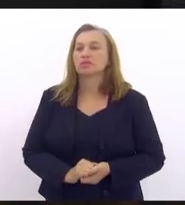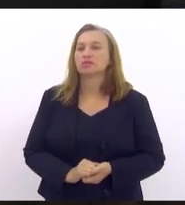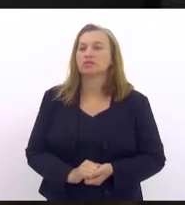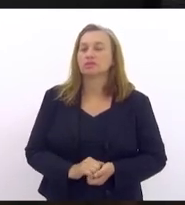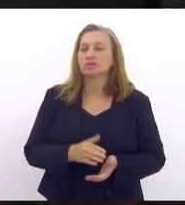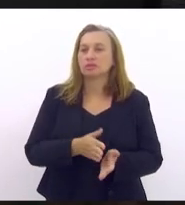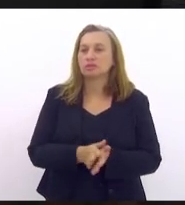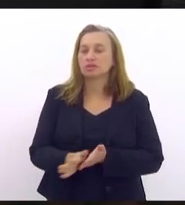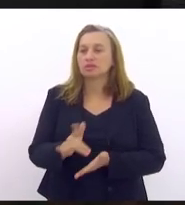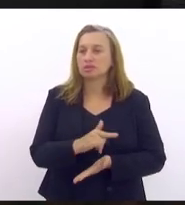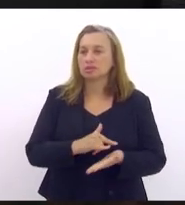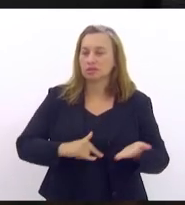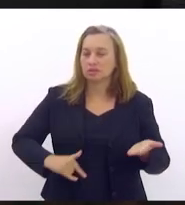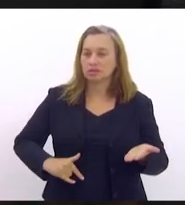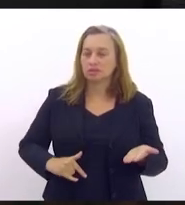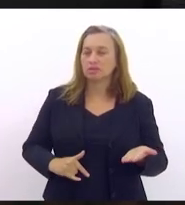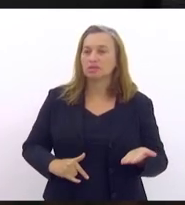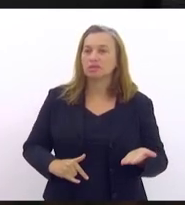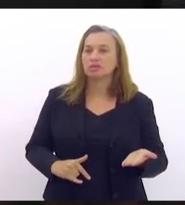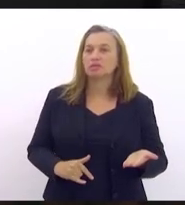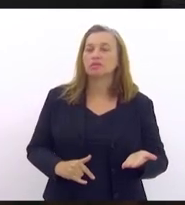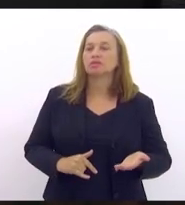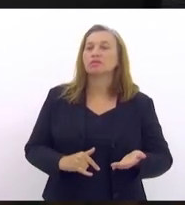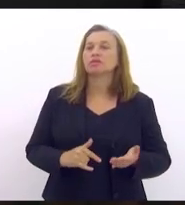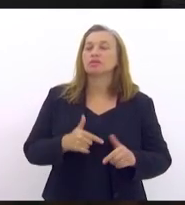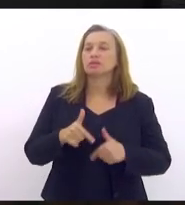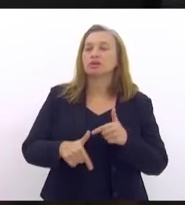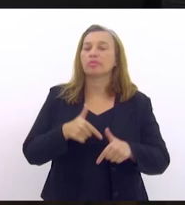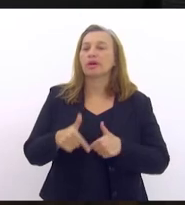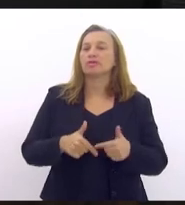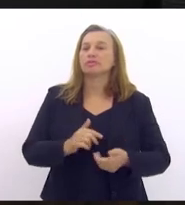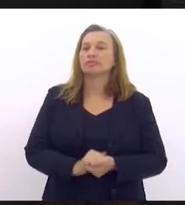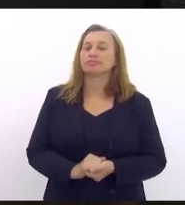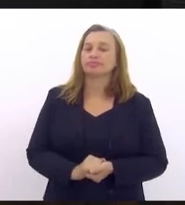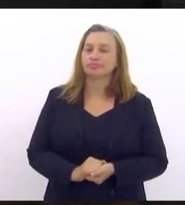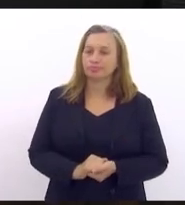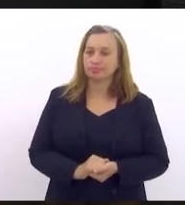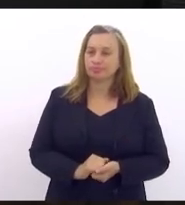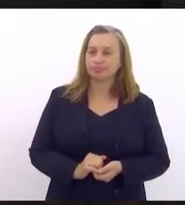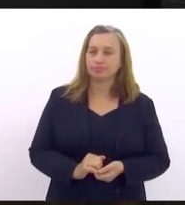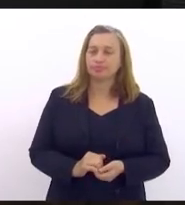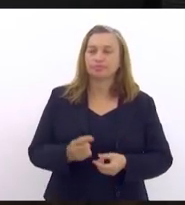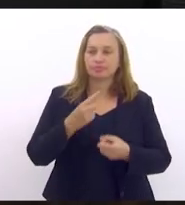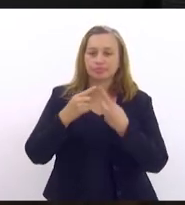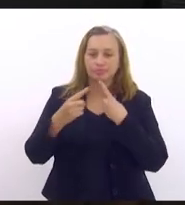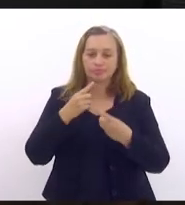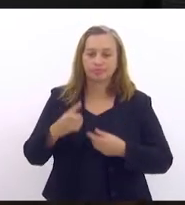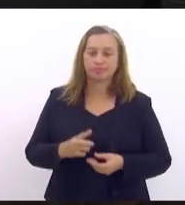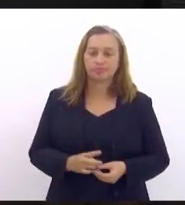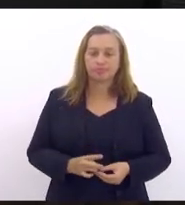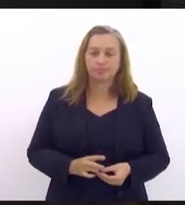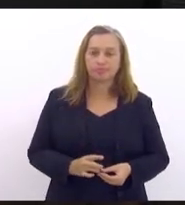de certidão de indisponibilidade dos serviços na forma que menciona. Em discussão.